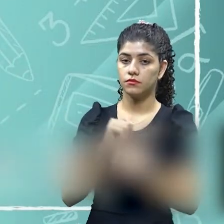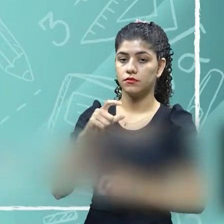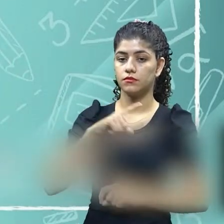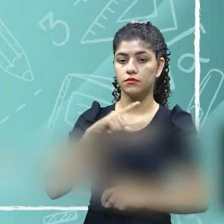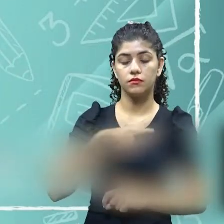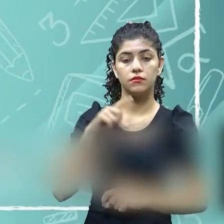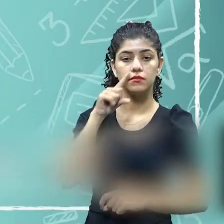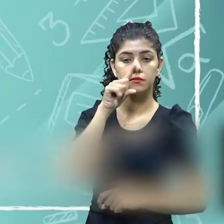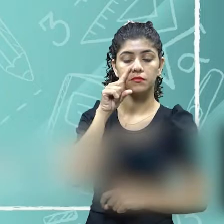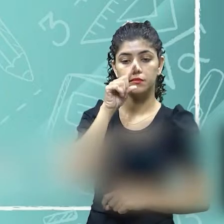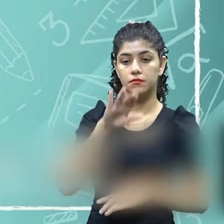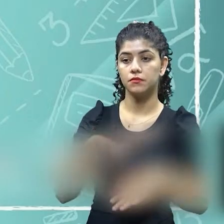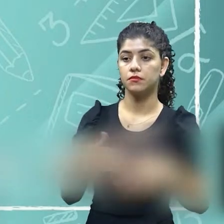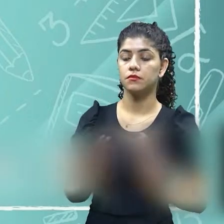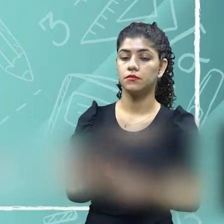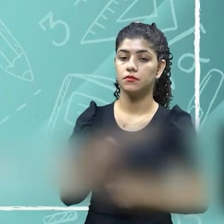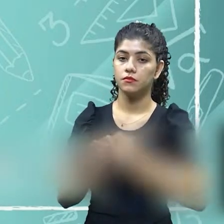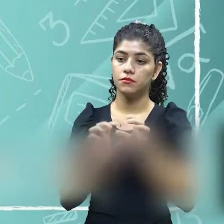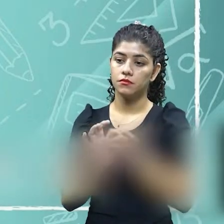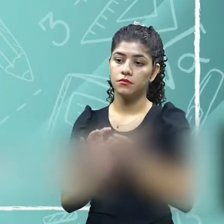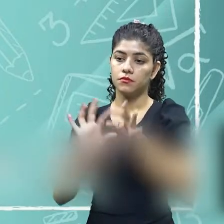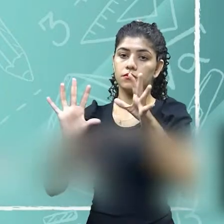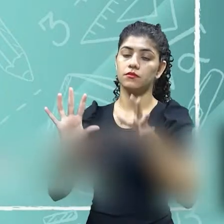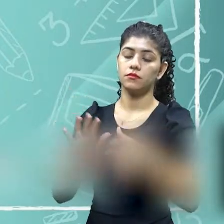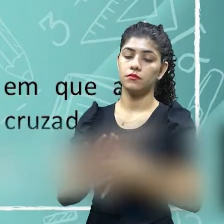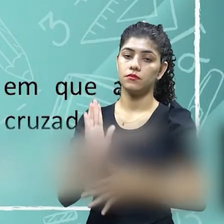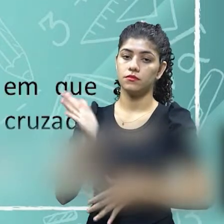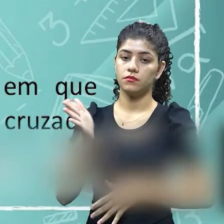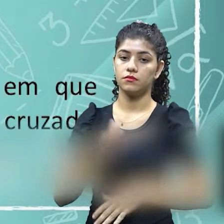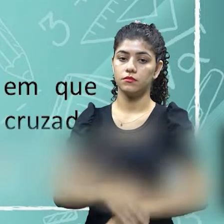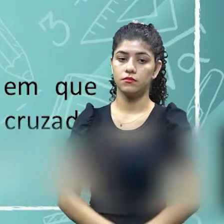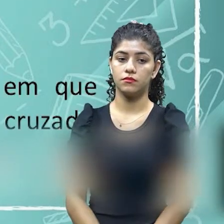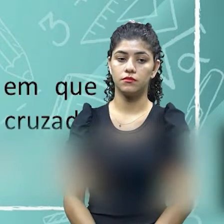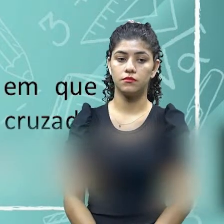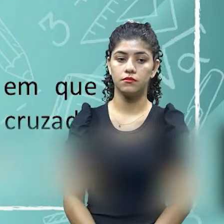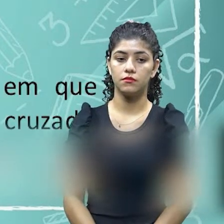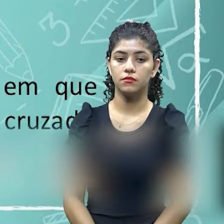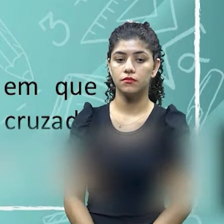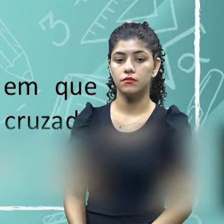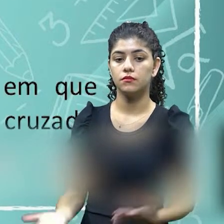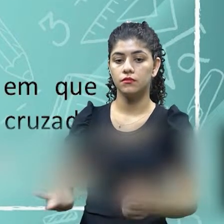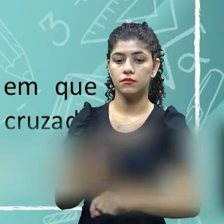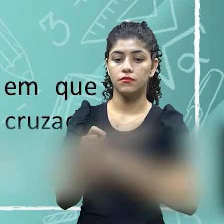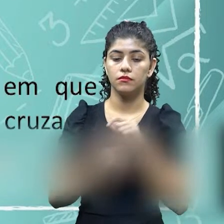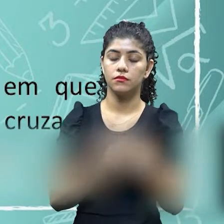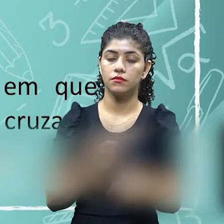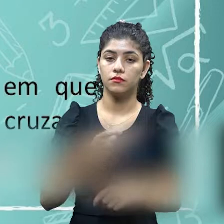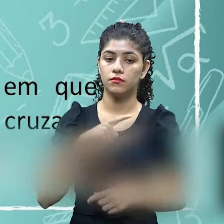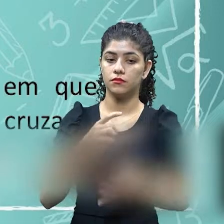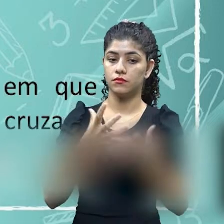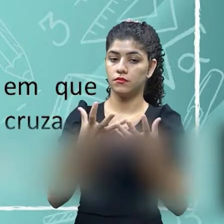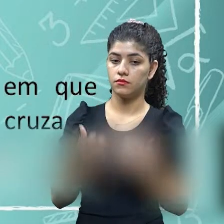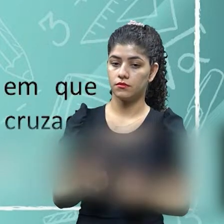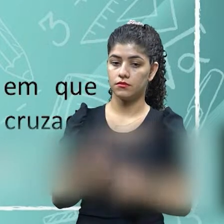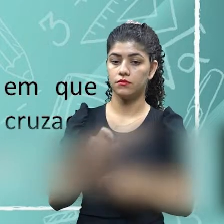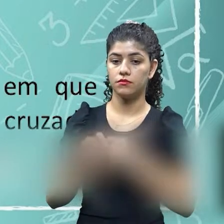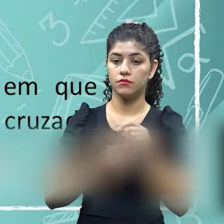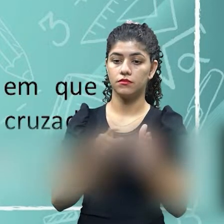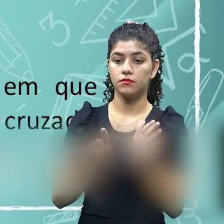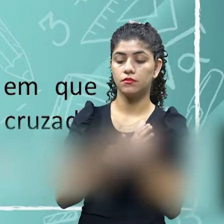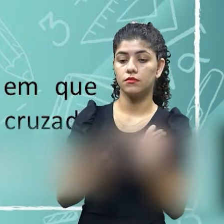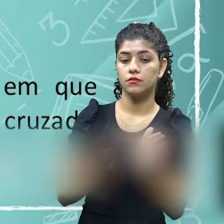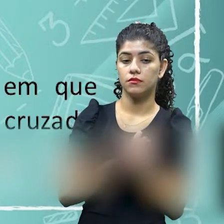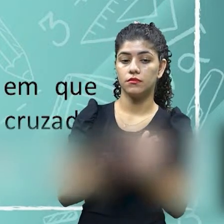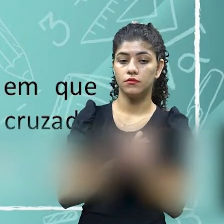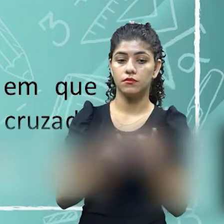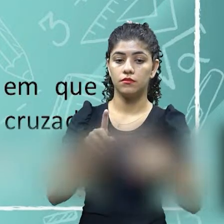até disponibilizar a mercadoria ao importador. O exportador assume os riscos até o momento da colocação do